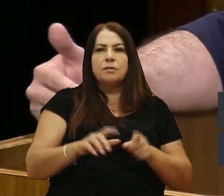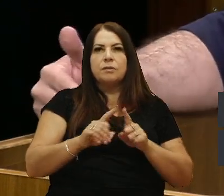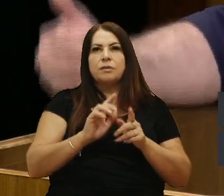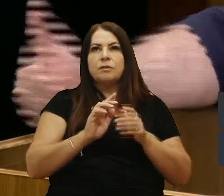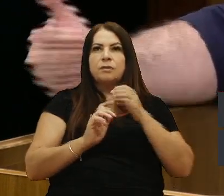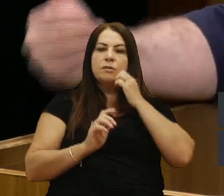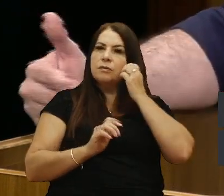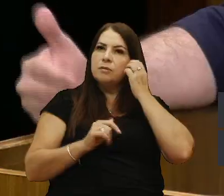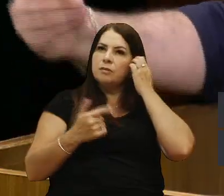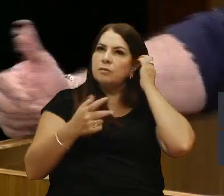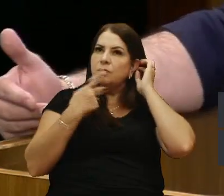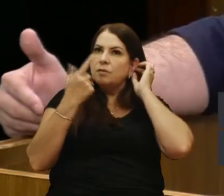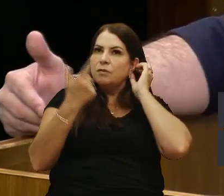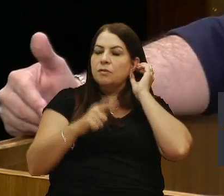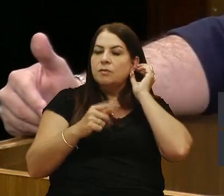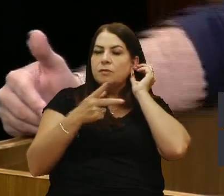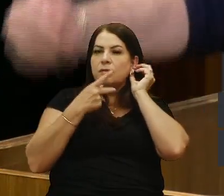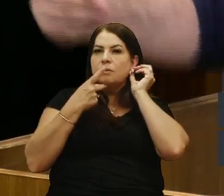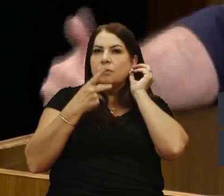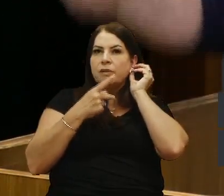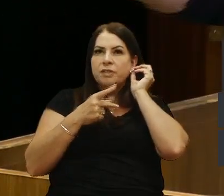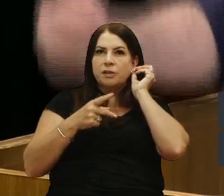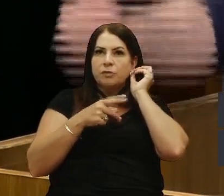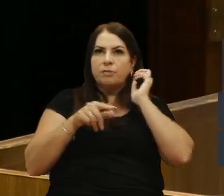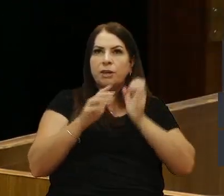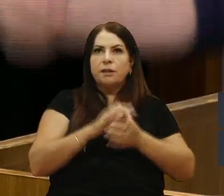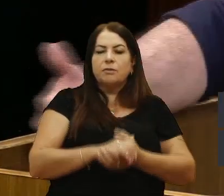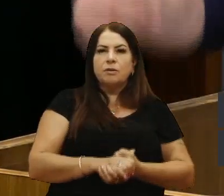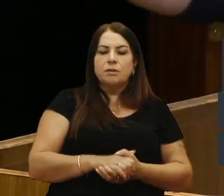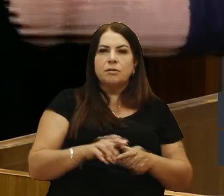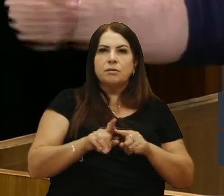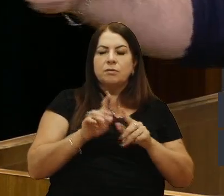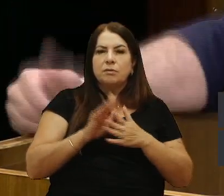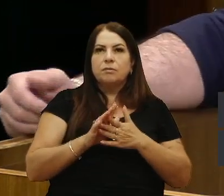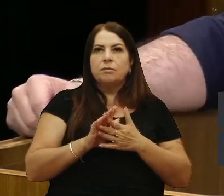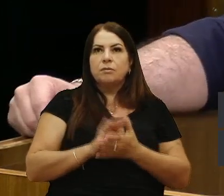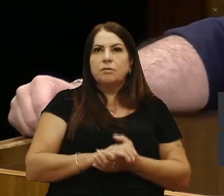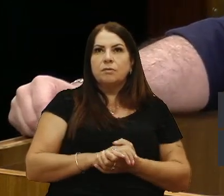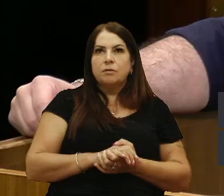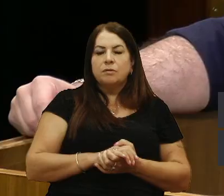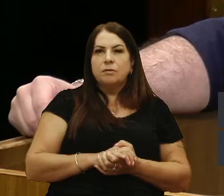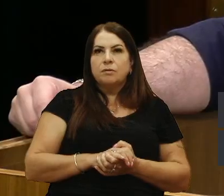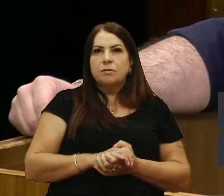Volto a repetir, estou fazendo essa fala porque eu não sei mais nem com quem falar.